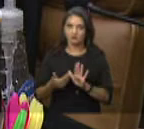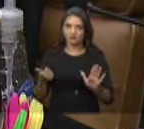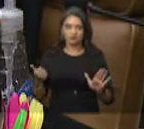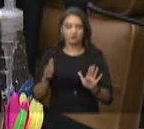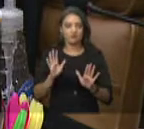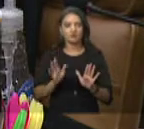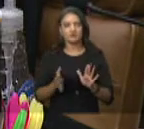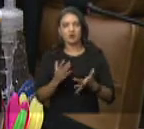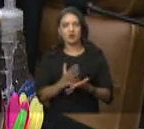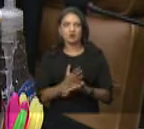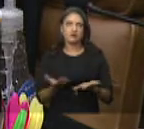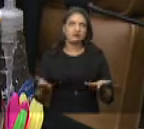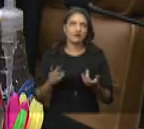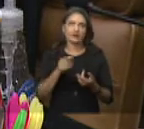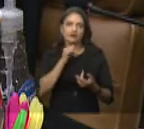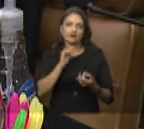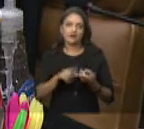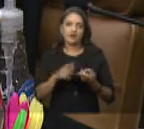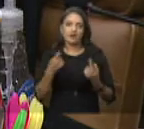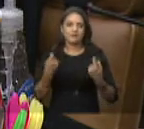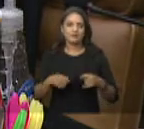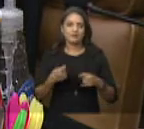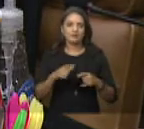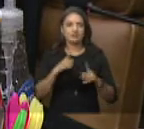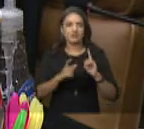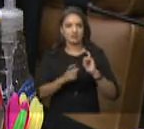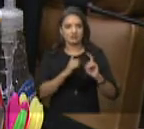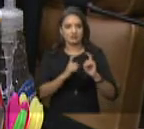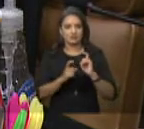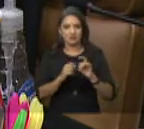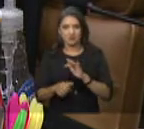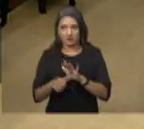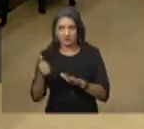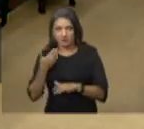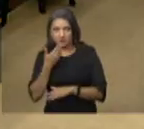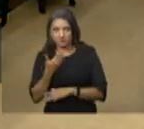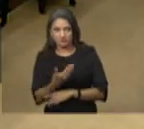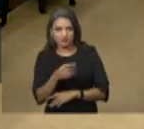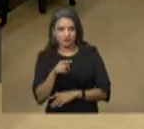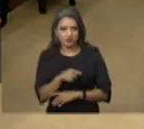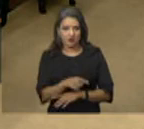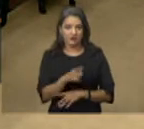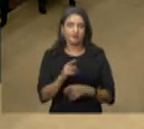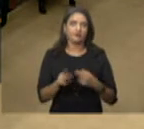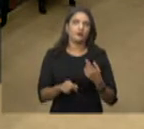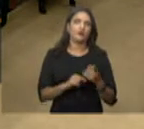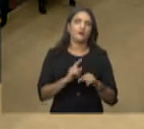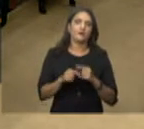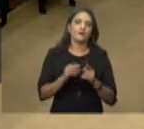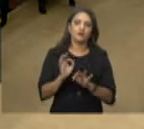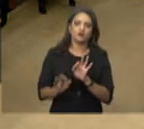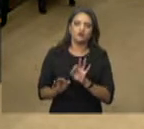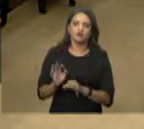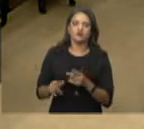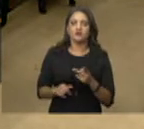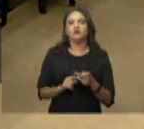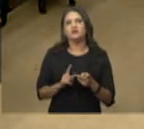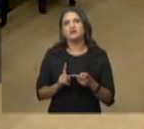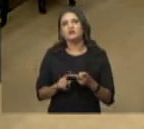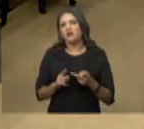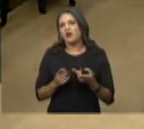condicionantes como de ter de administração de ao judiciário Enfim